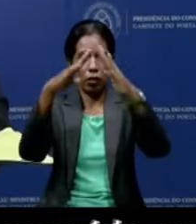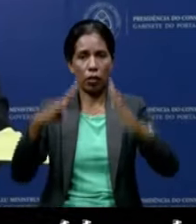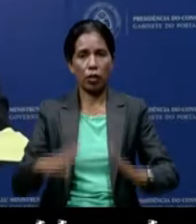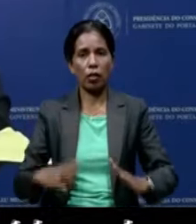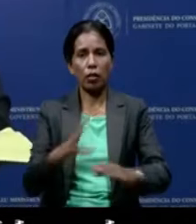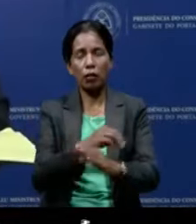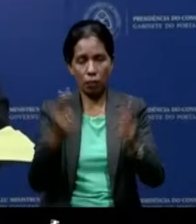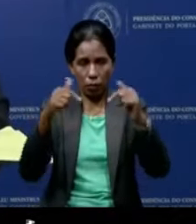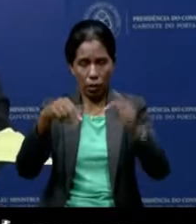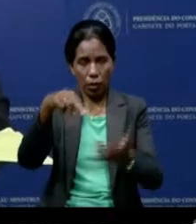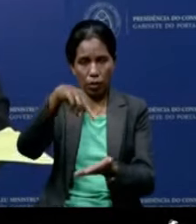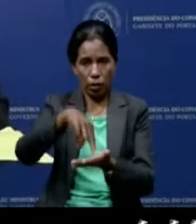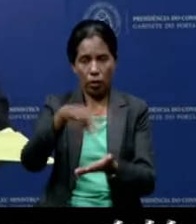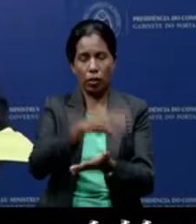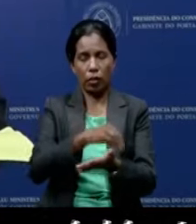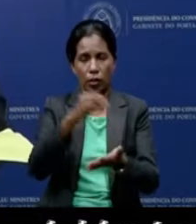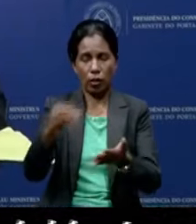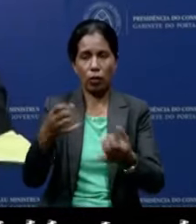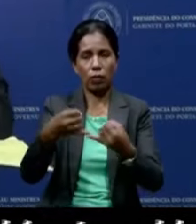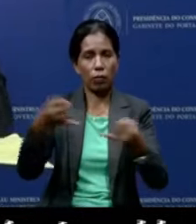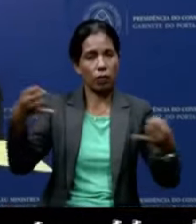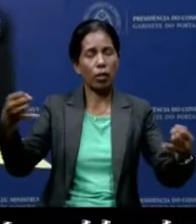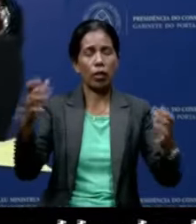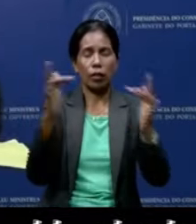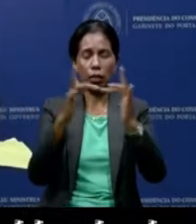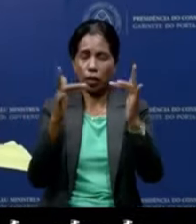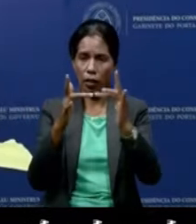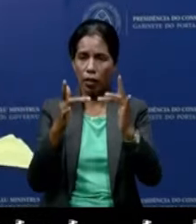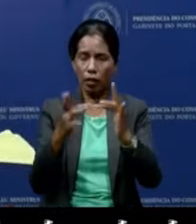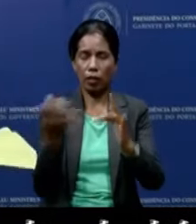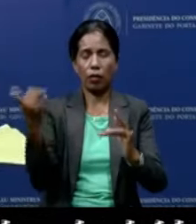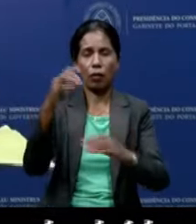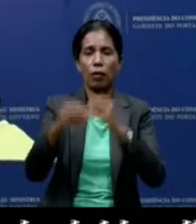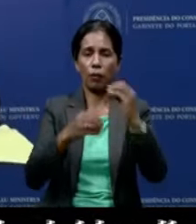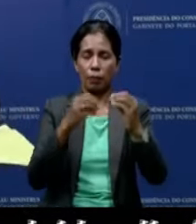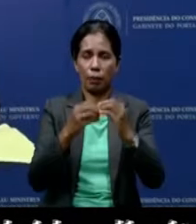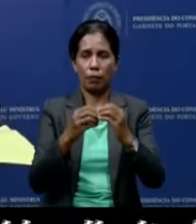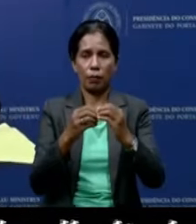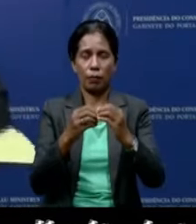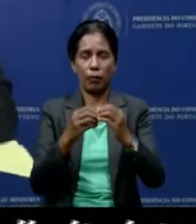na facilidade sira kabel submarino nia desde iha ninia central